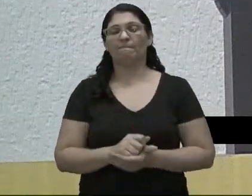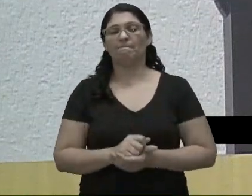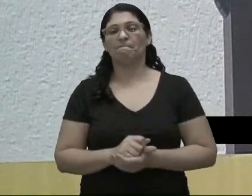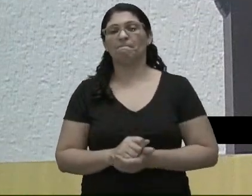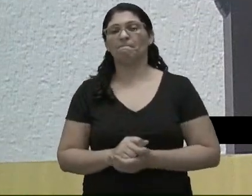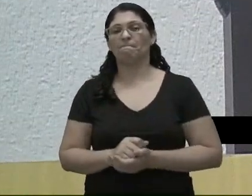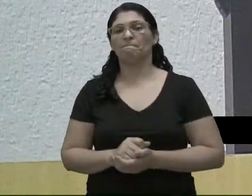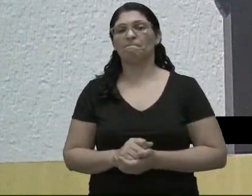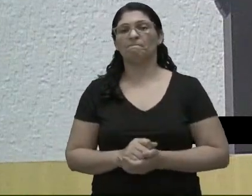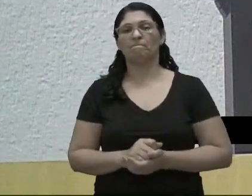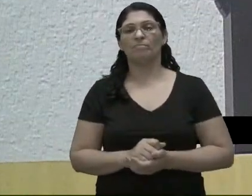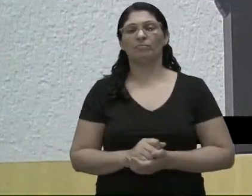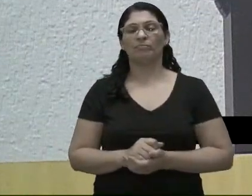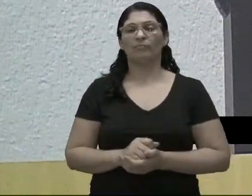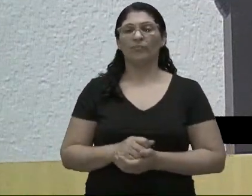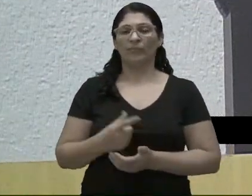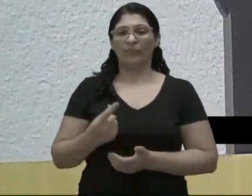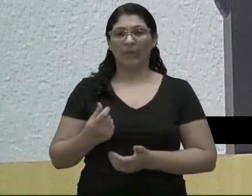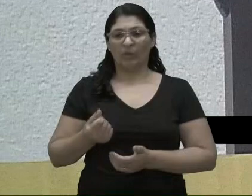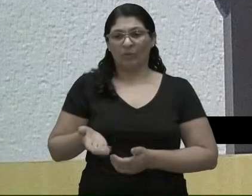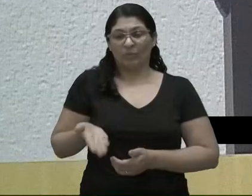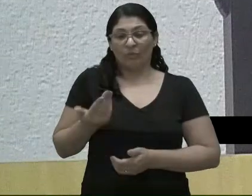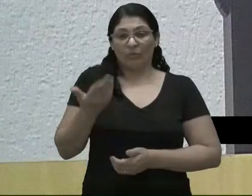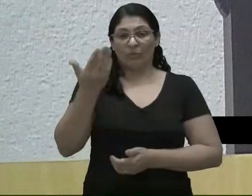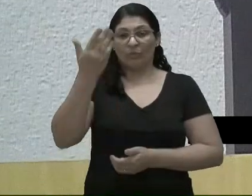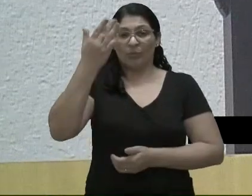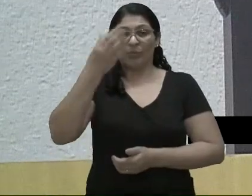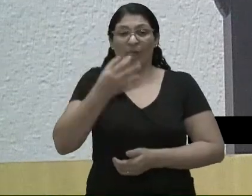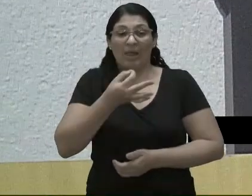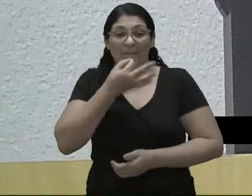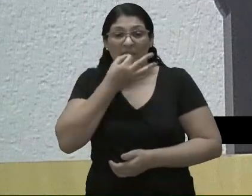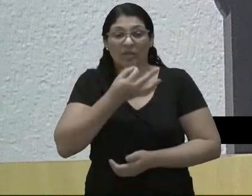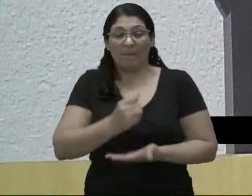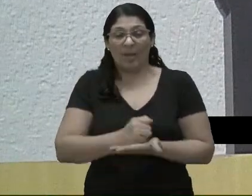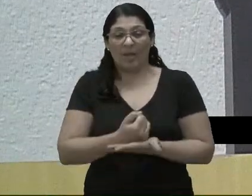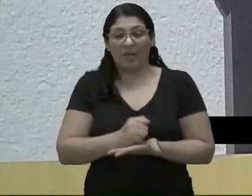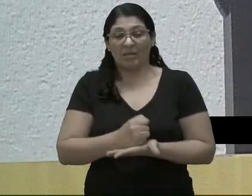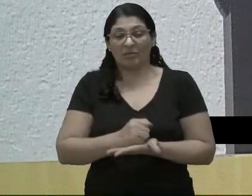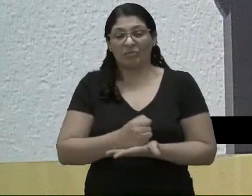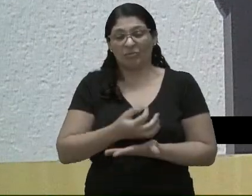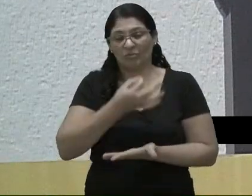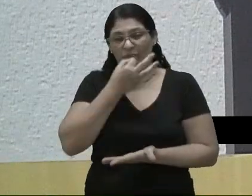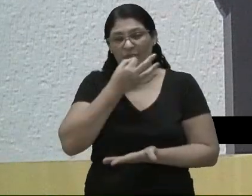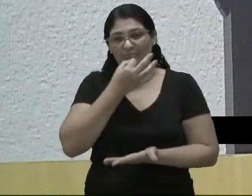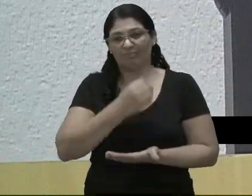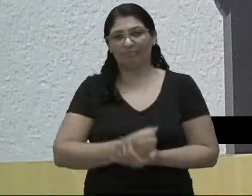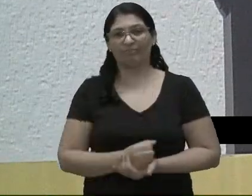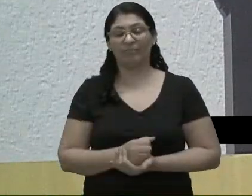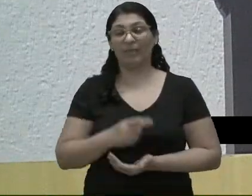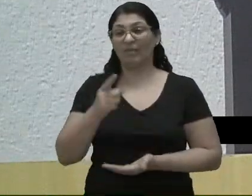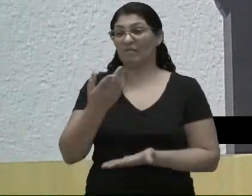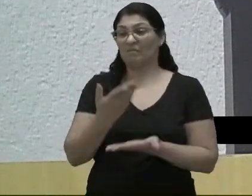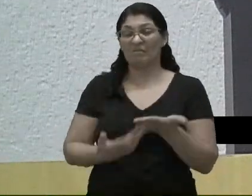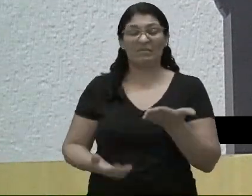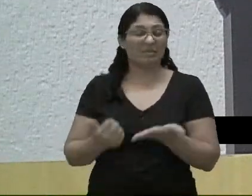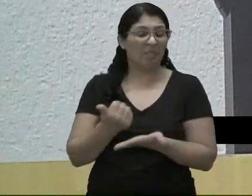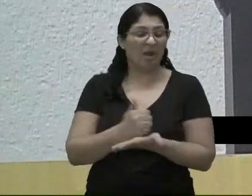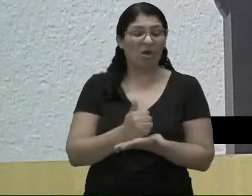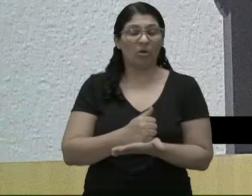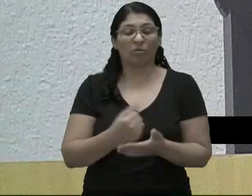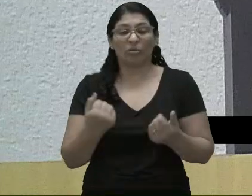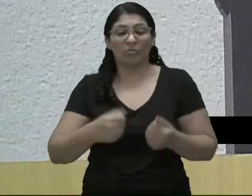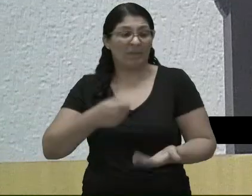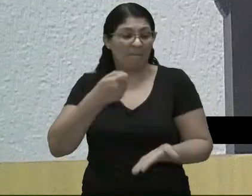Eles superfaturam medicamentos. Tá? Então, vocês perdem o controle. Vocês têm que pagar, vocês têm que